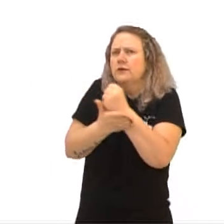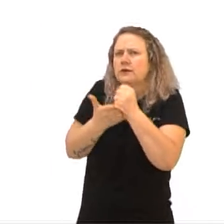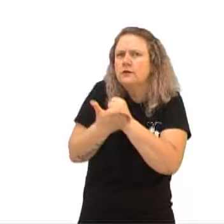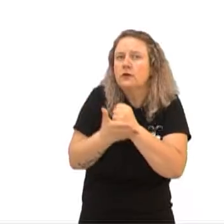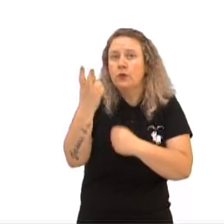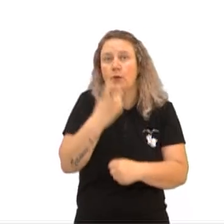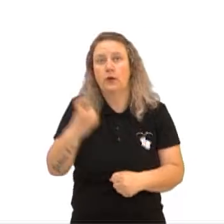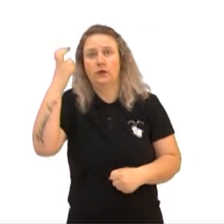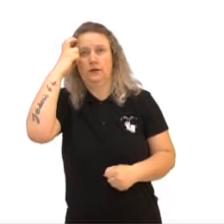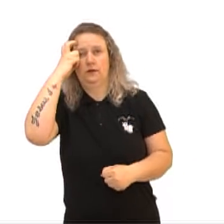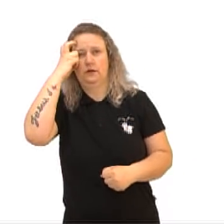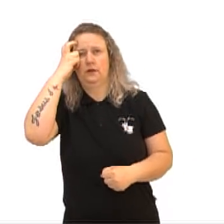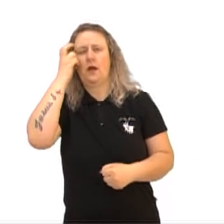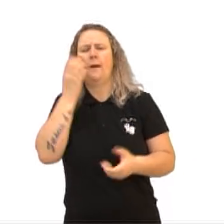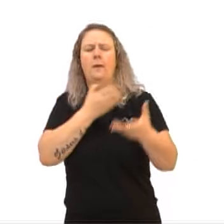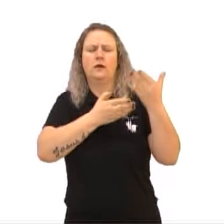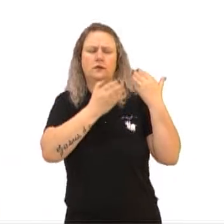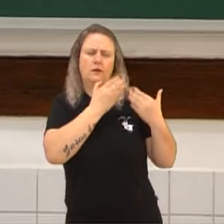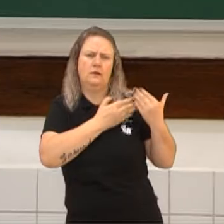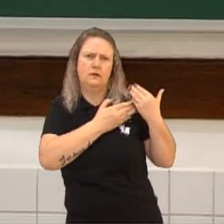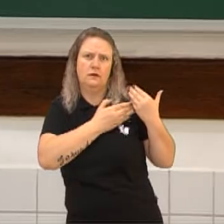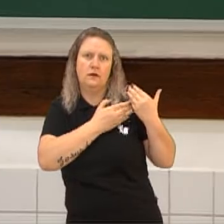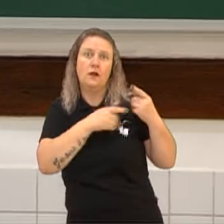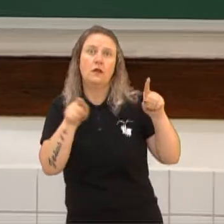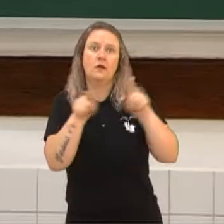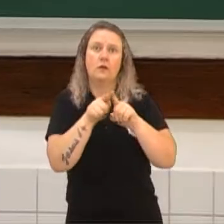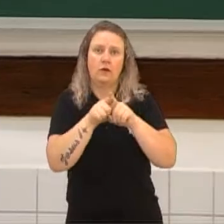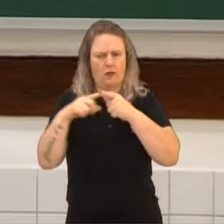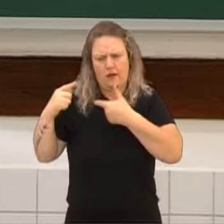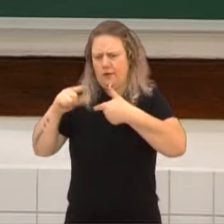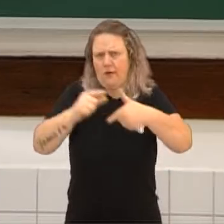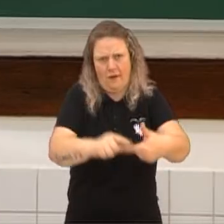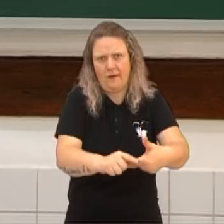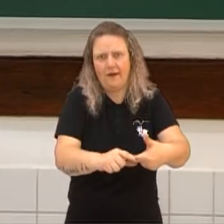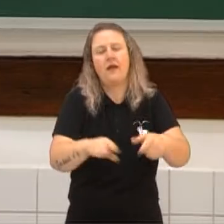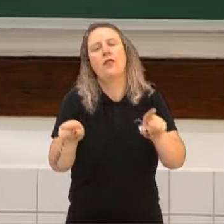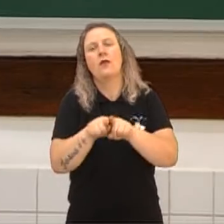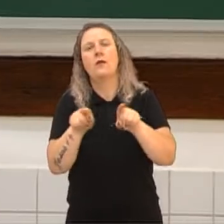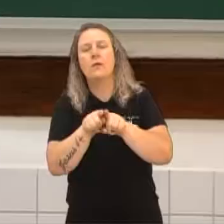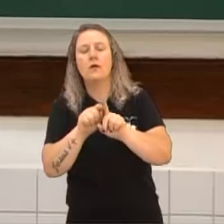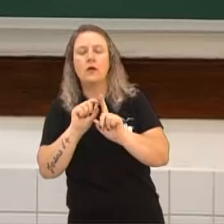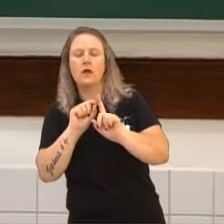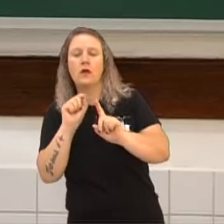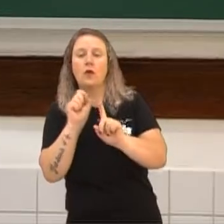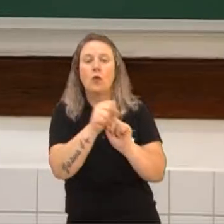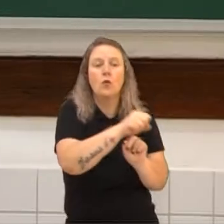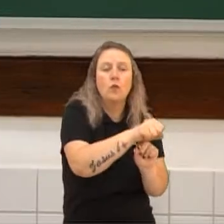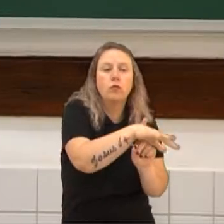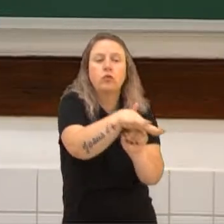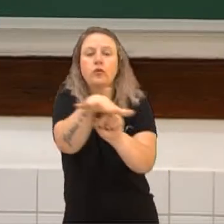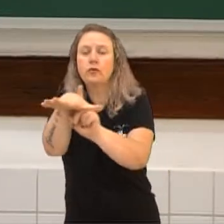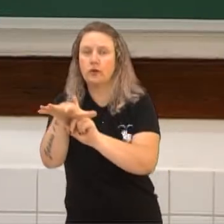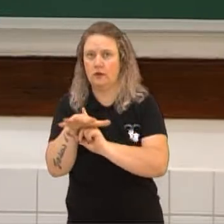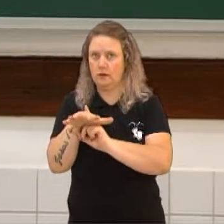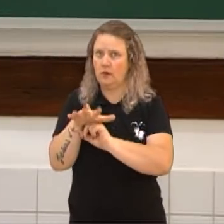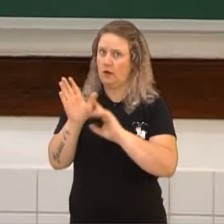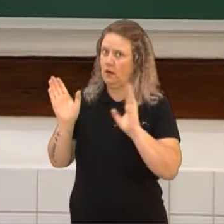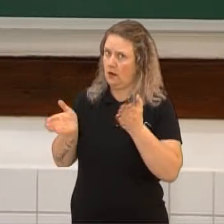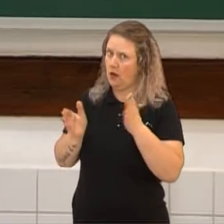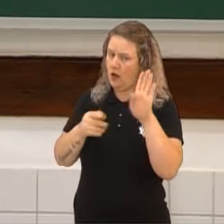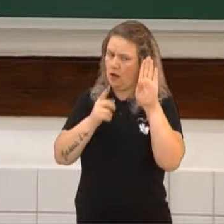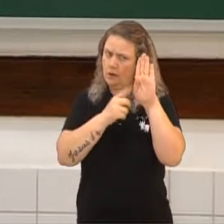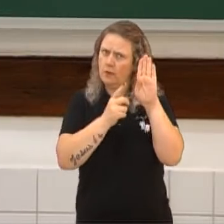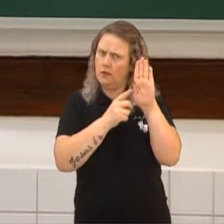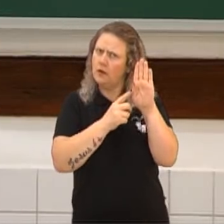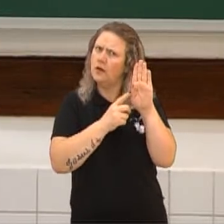na cultura erudita quanto na popular. Sim, essa alternativa ela já tem mais coerência, é a que